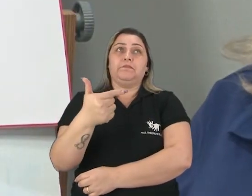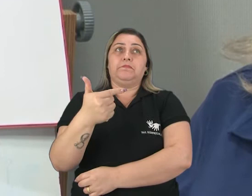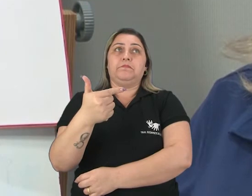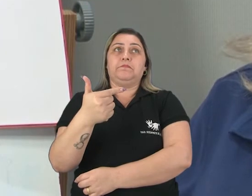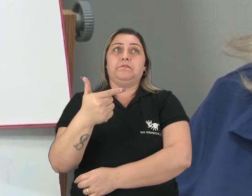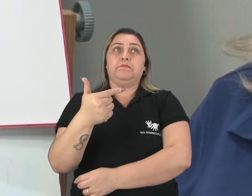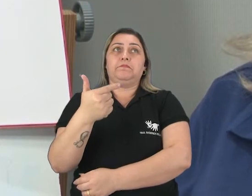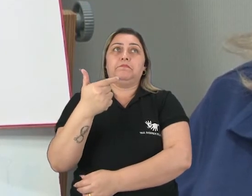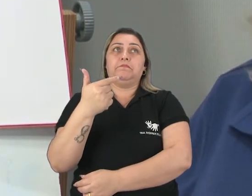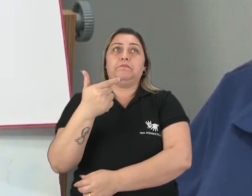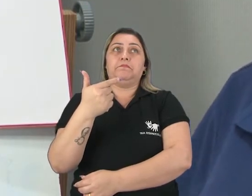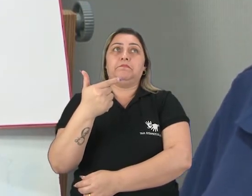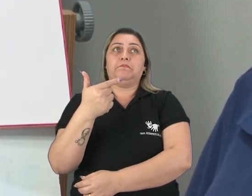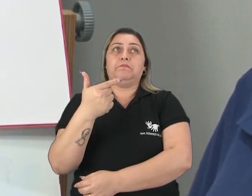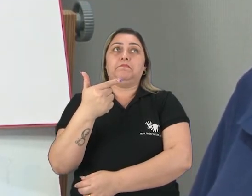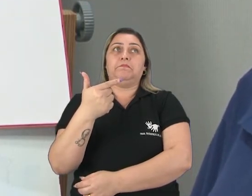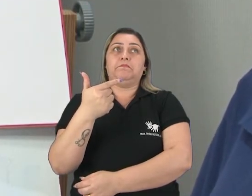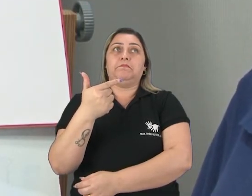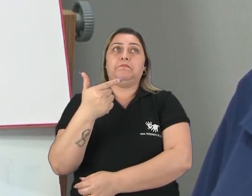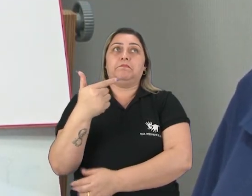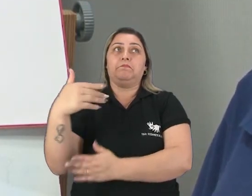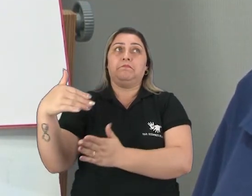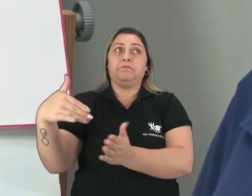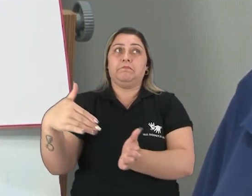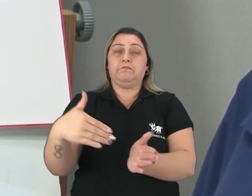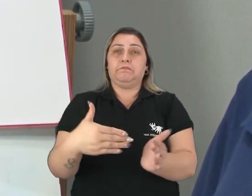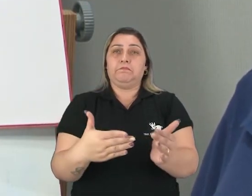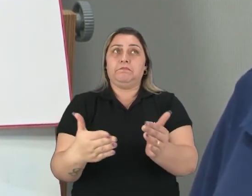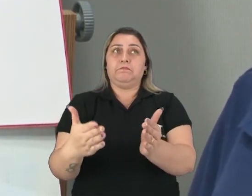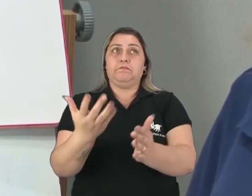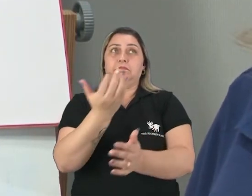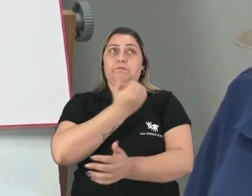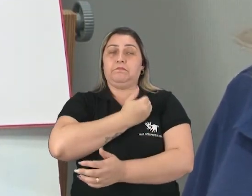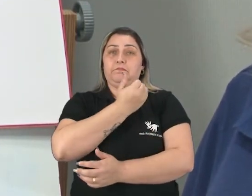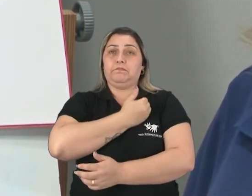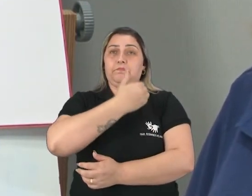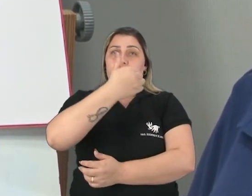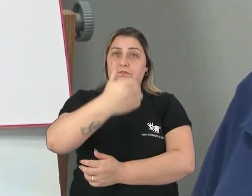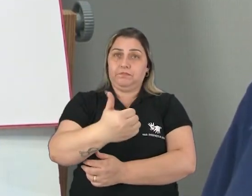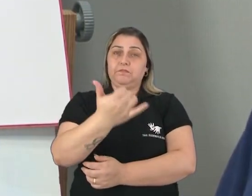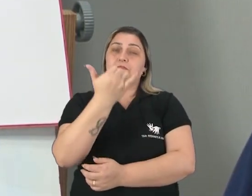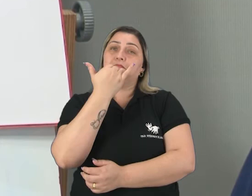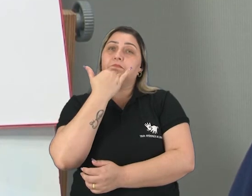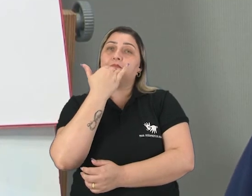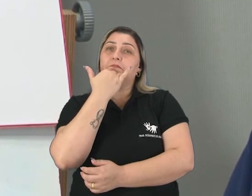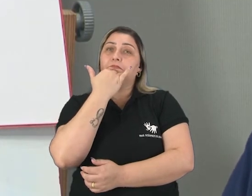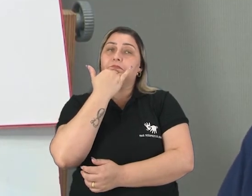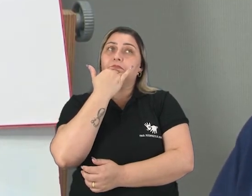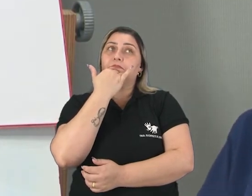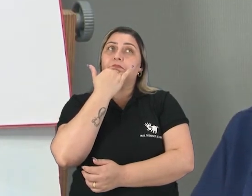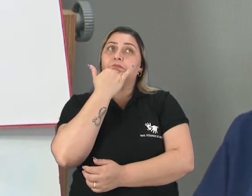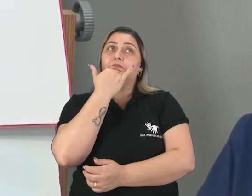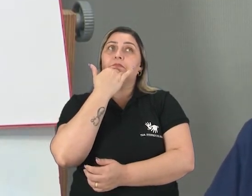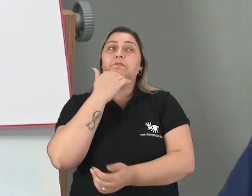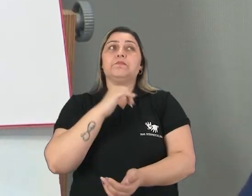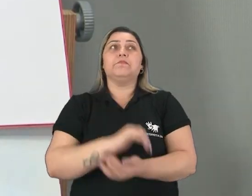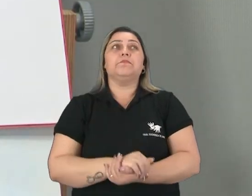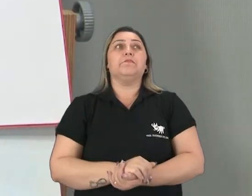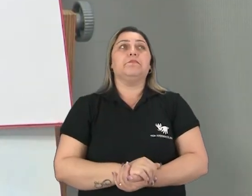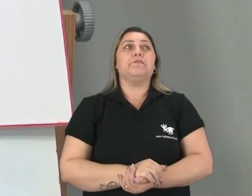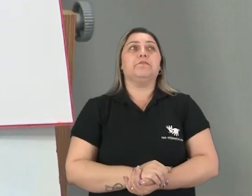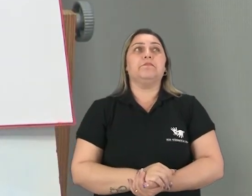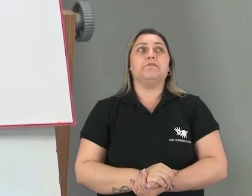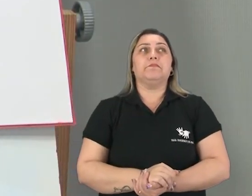ficou meio no caminho número 1. Desculpa. Digamos que o aluno